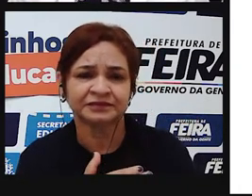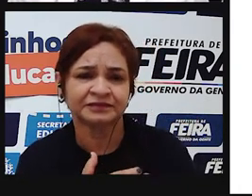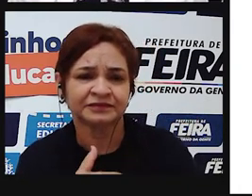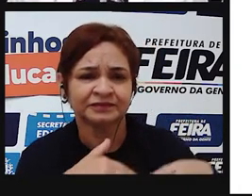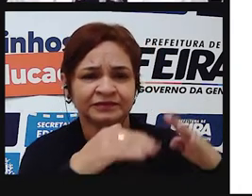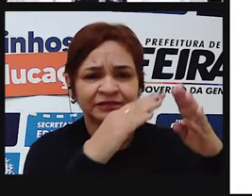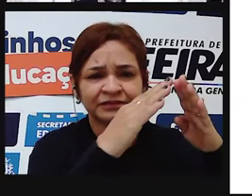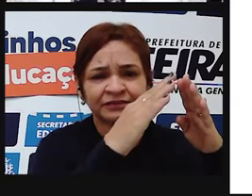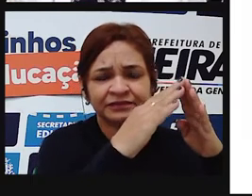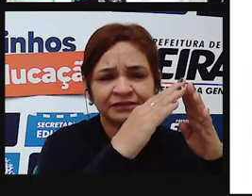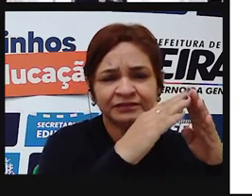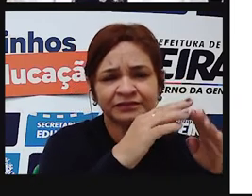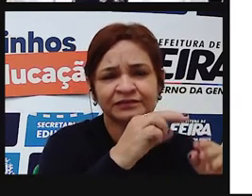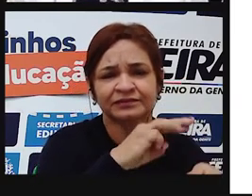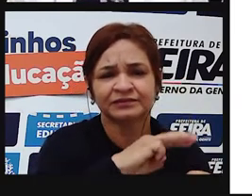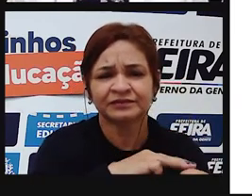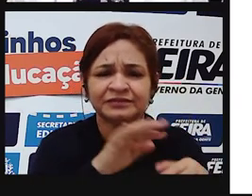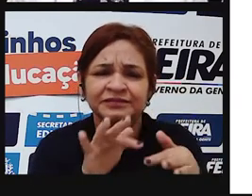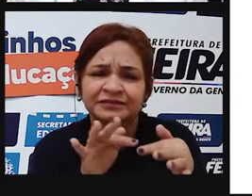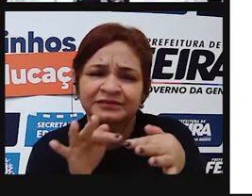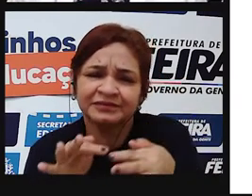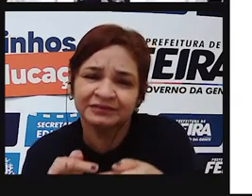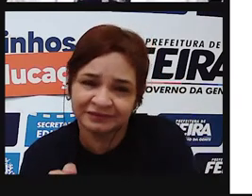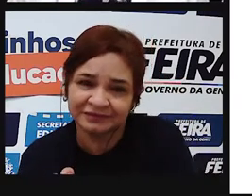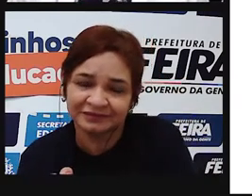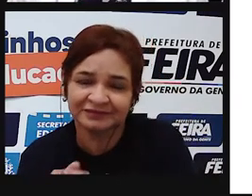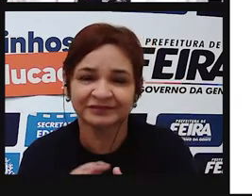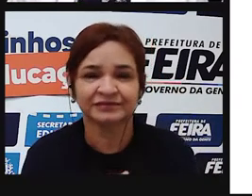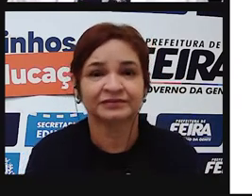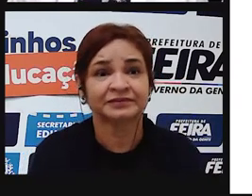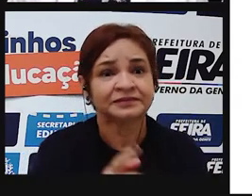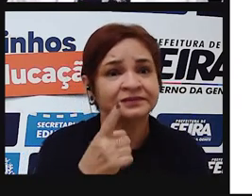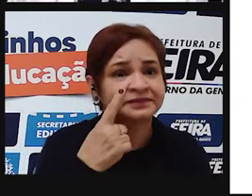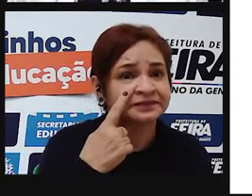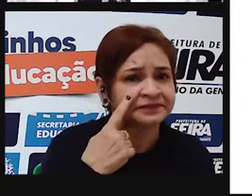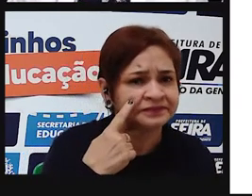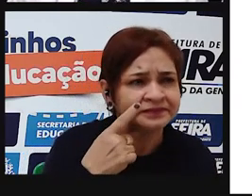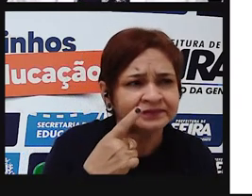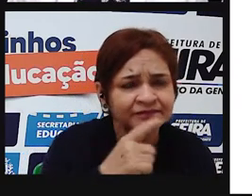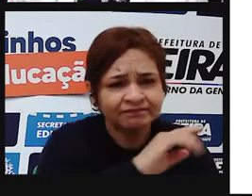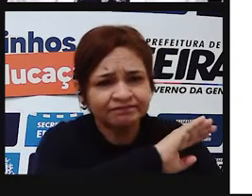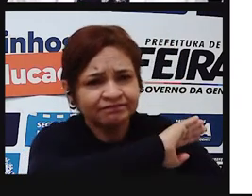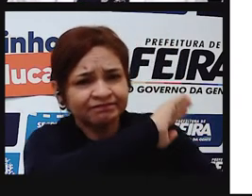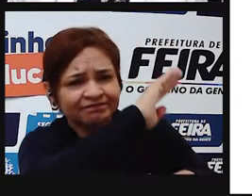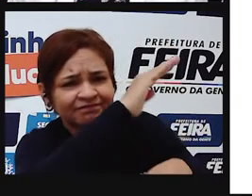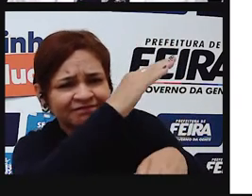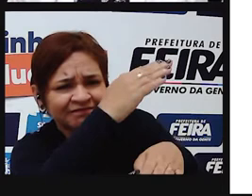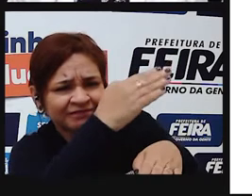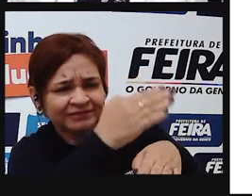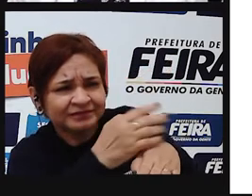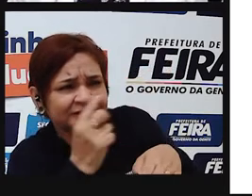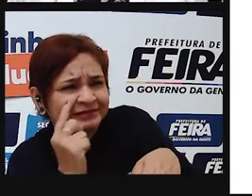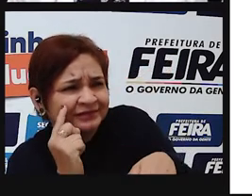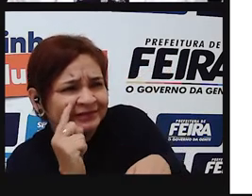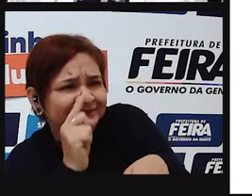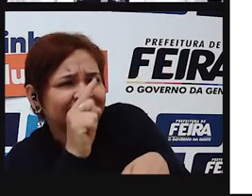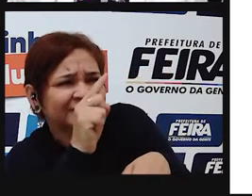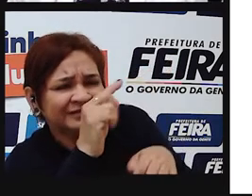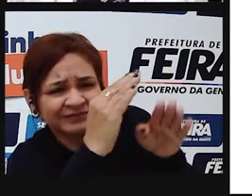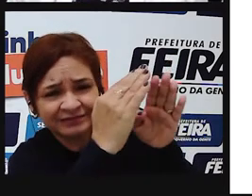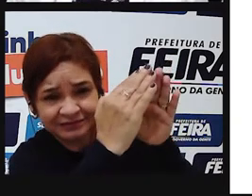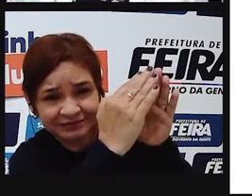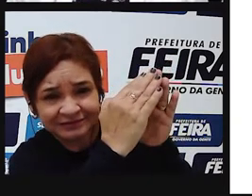barracos, né? De madeira, bem simples. E observe que está no topo de um morro, né? No topo de uma